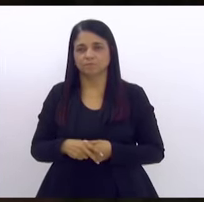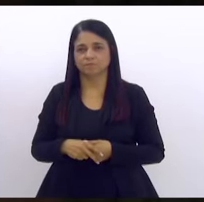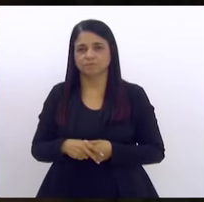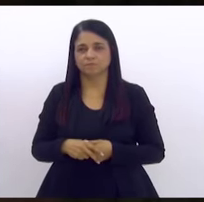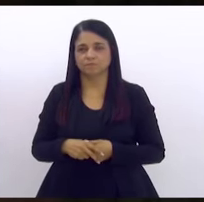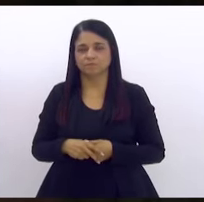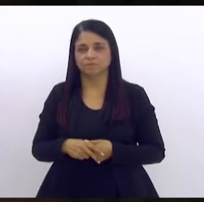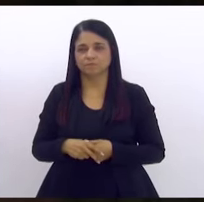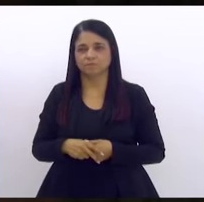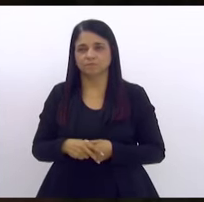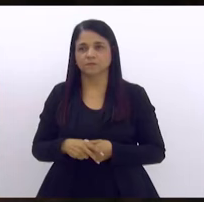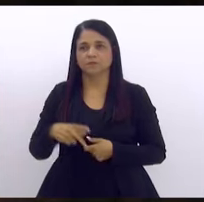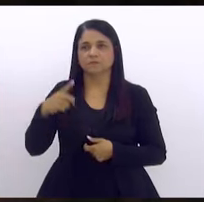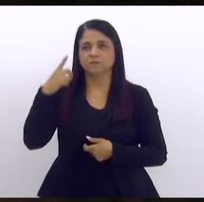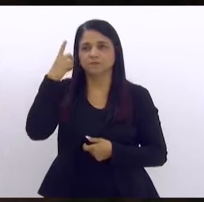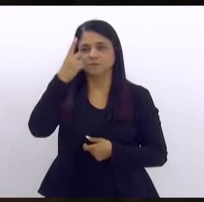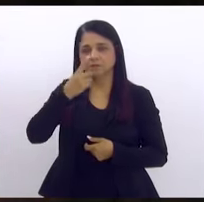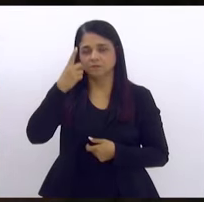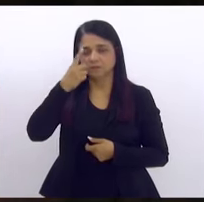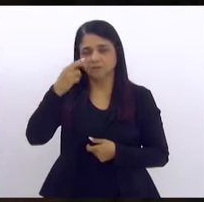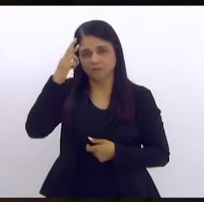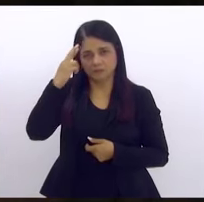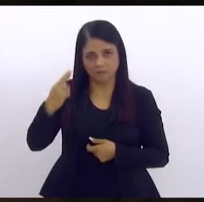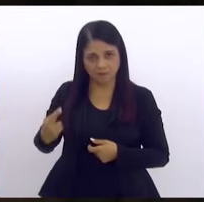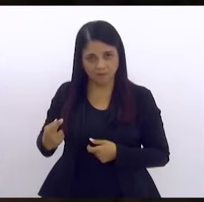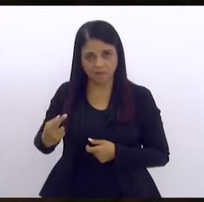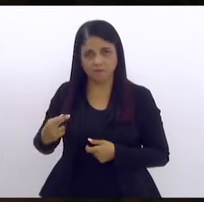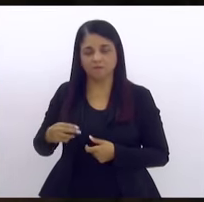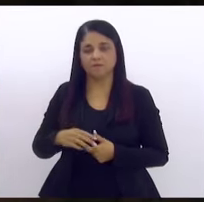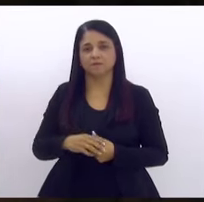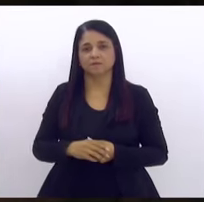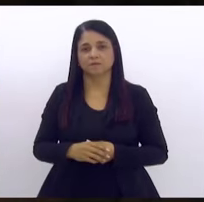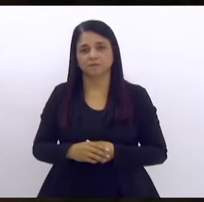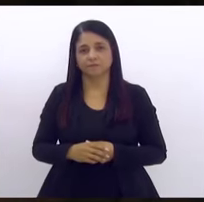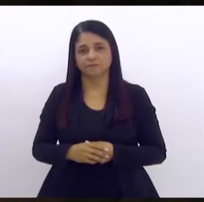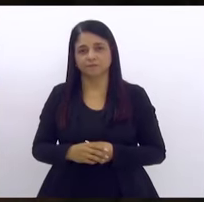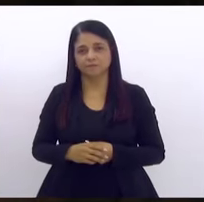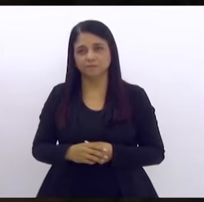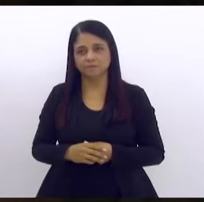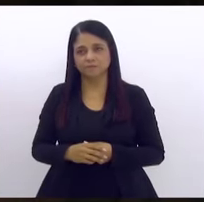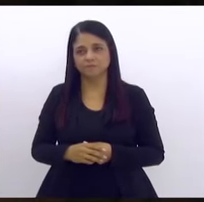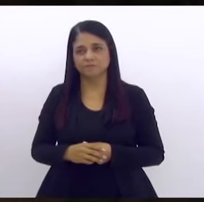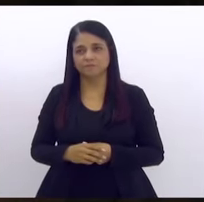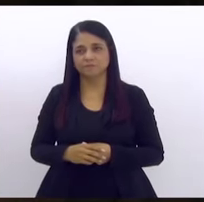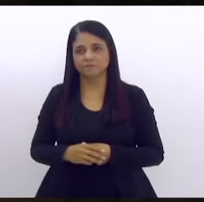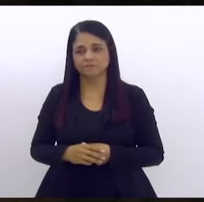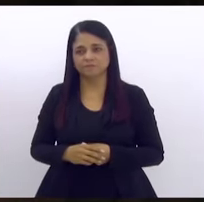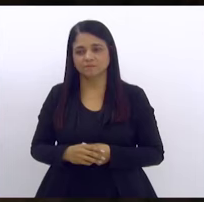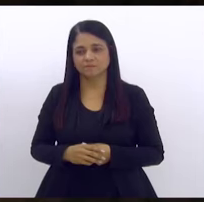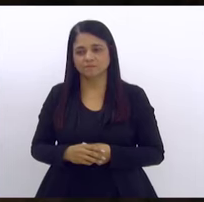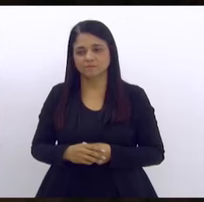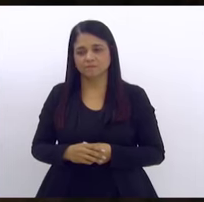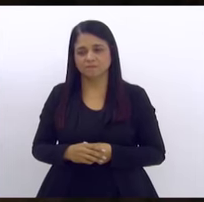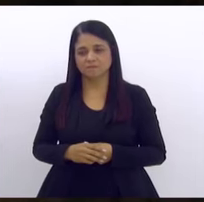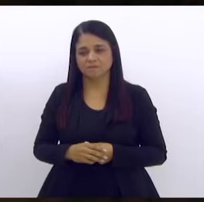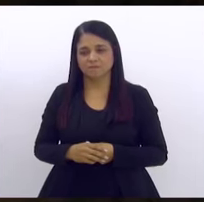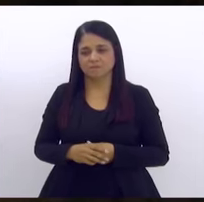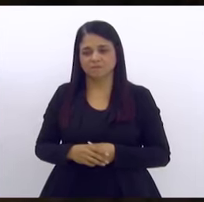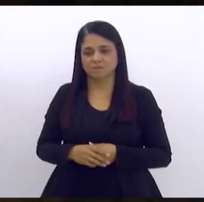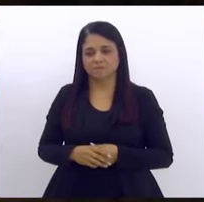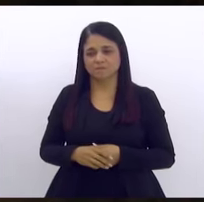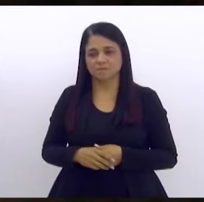Renata Souza. Nossa nobre deputada Renata Souza. Tá lá. Nossa nobre está sempre atenta